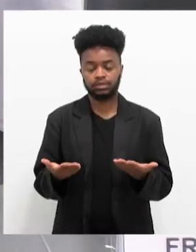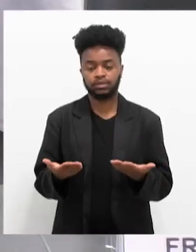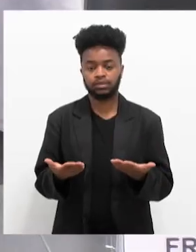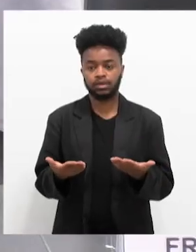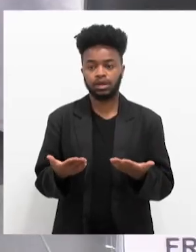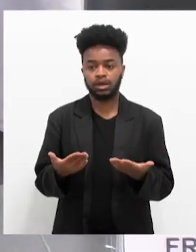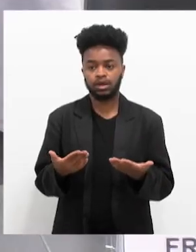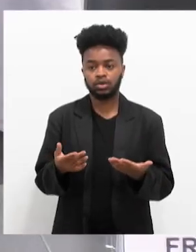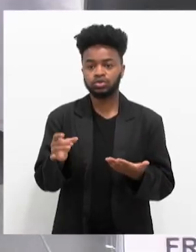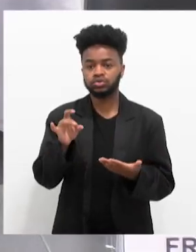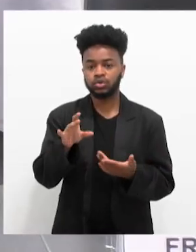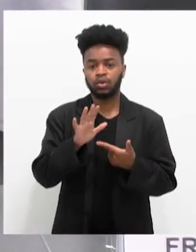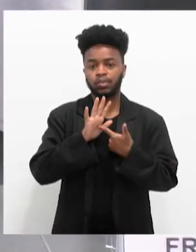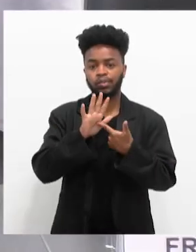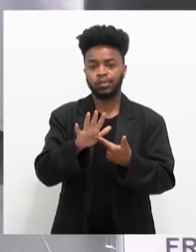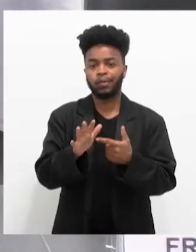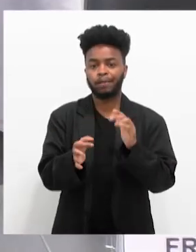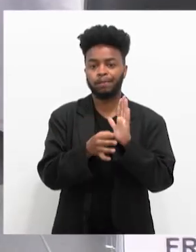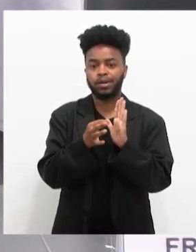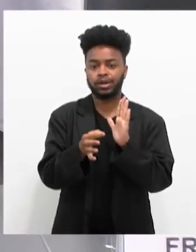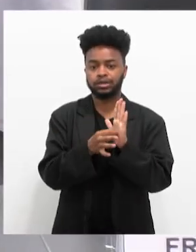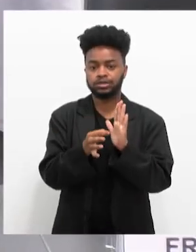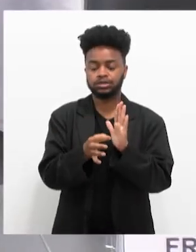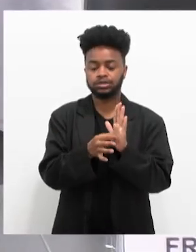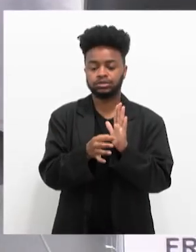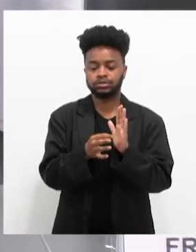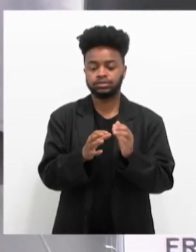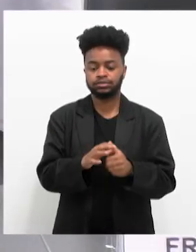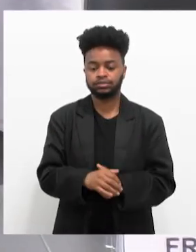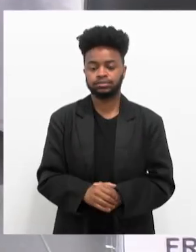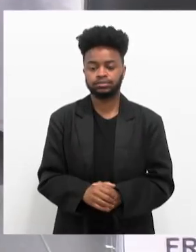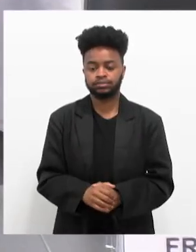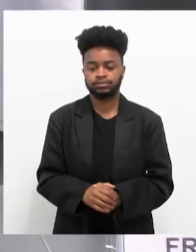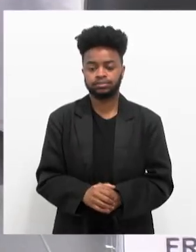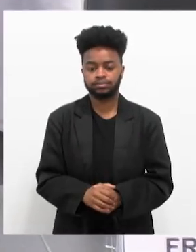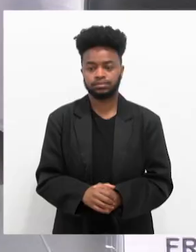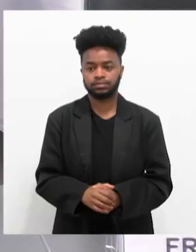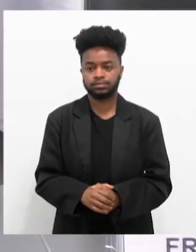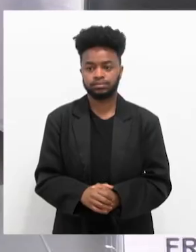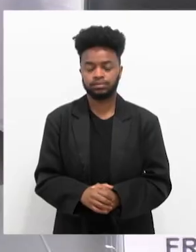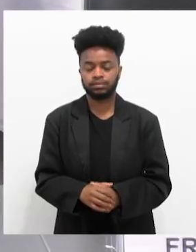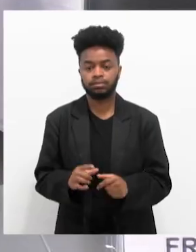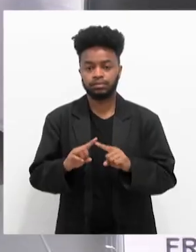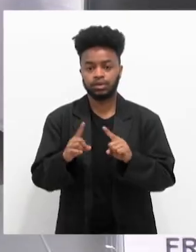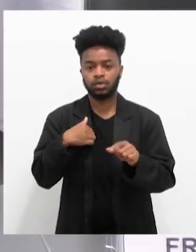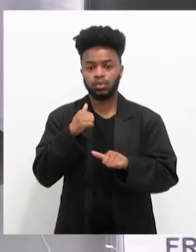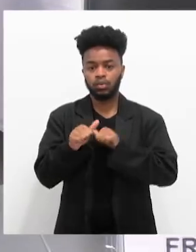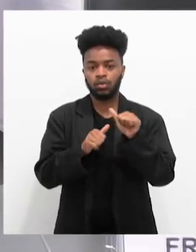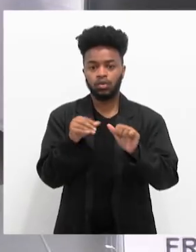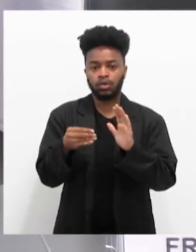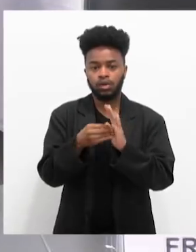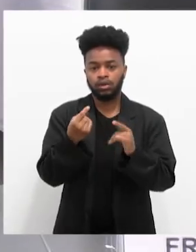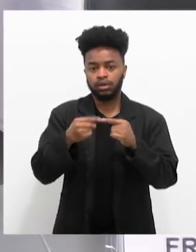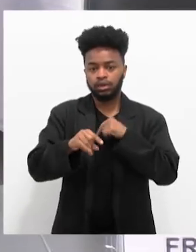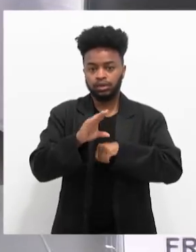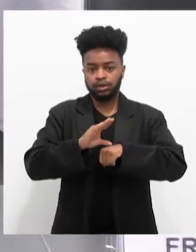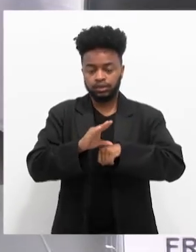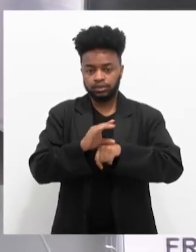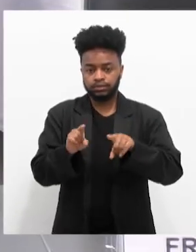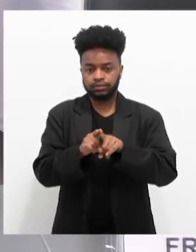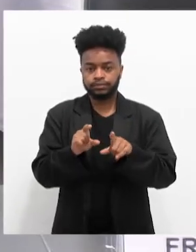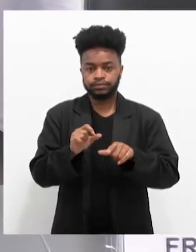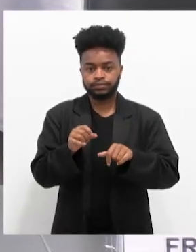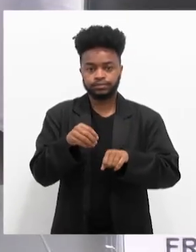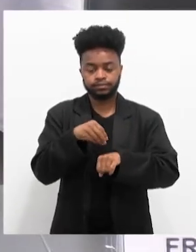para consubstanciar o parecer e dar base ao parecer, claro que vai estar escrito, mas faço alteração, então, pela inconstitucionalidade, pela transformação em indicação